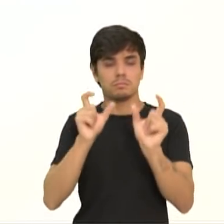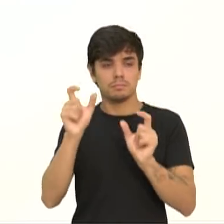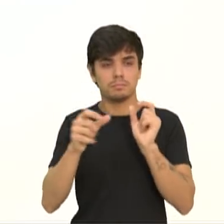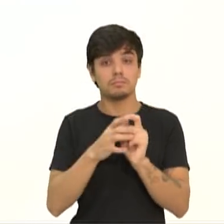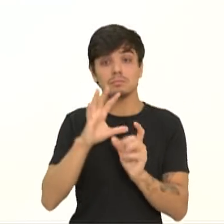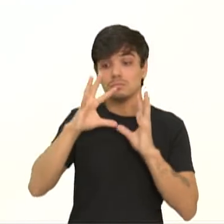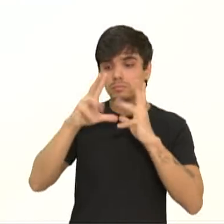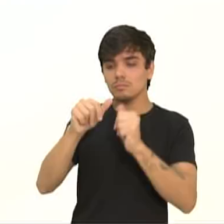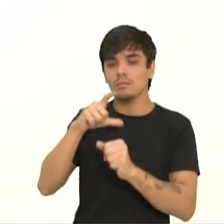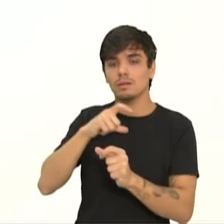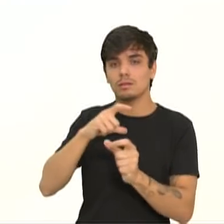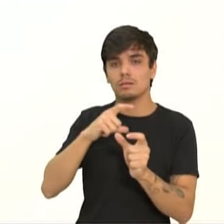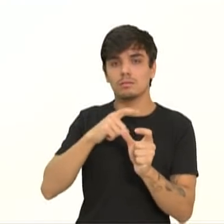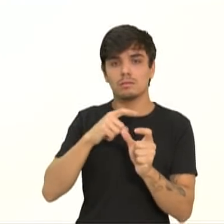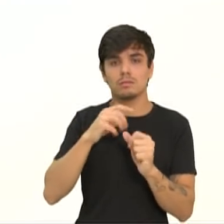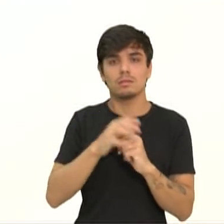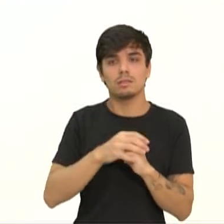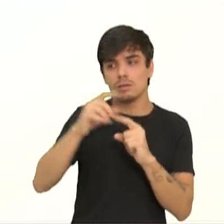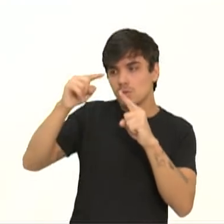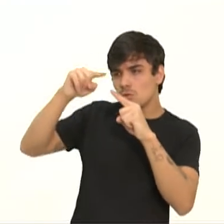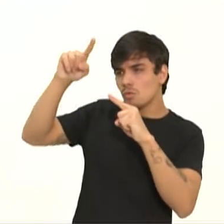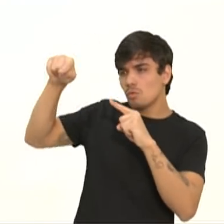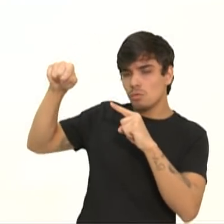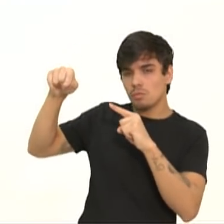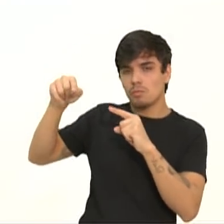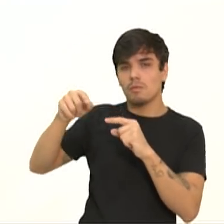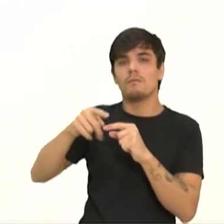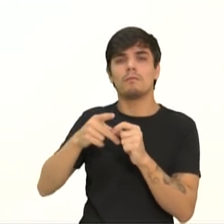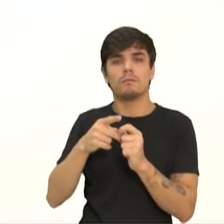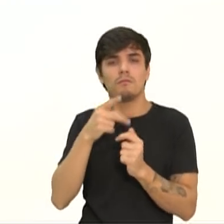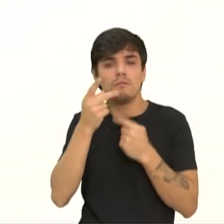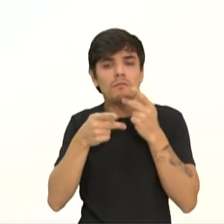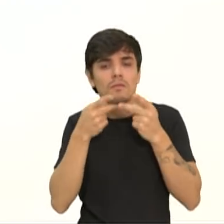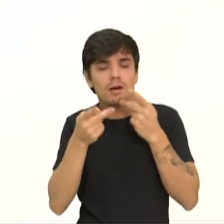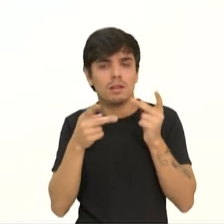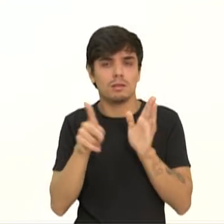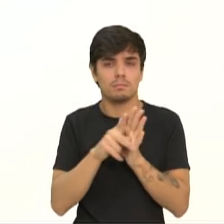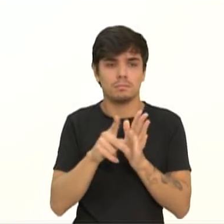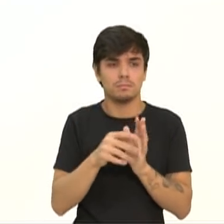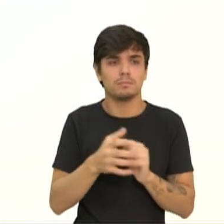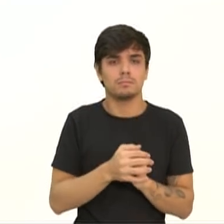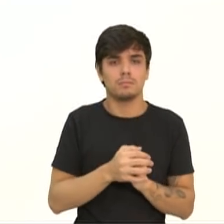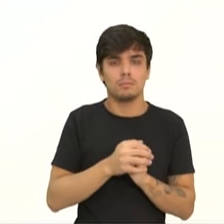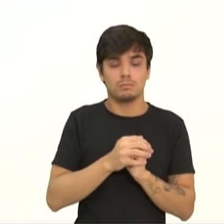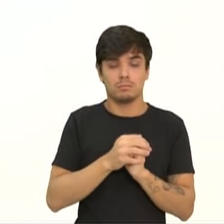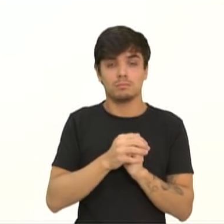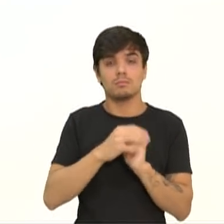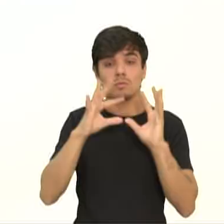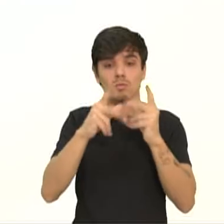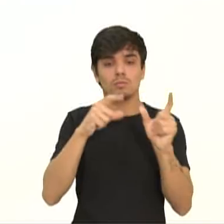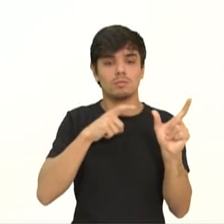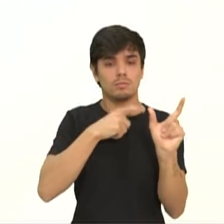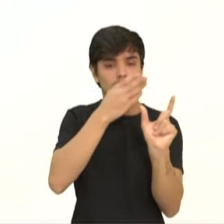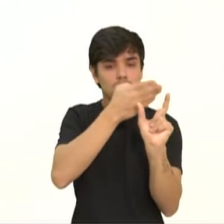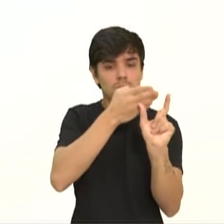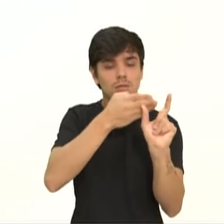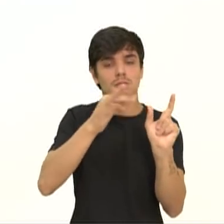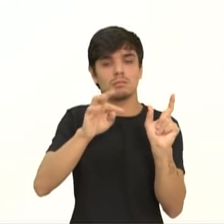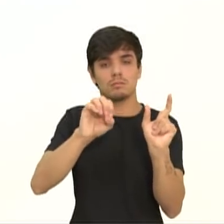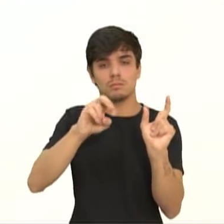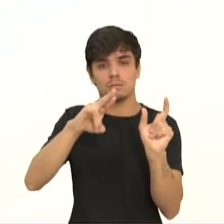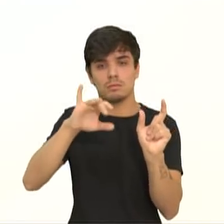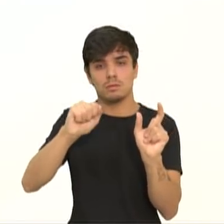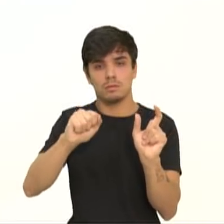a acentuação prosódica, que é a acentuação na fala. Todas têm uma sílaba tônica, mas há uma diferença. Anote.